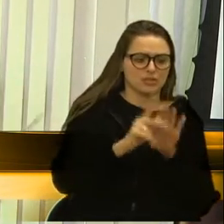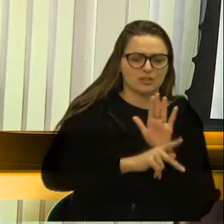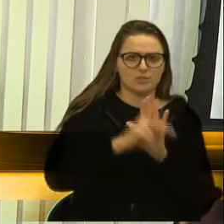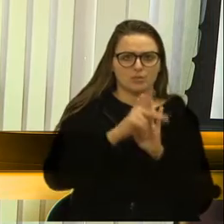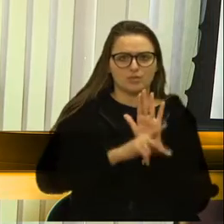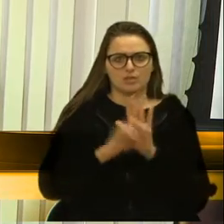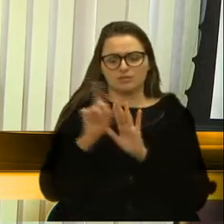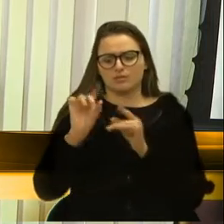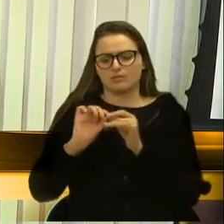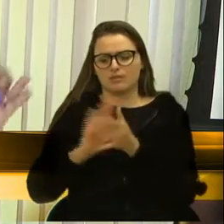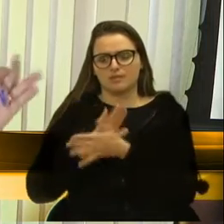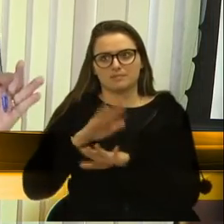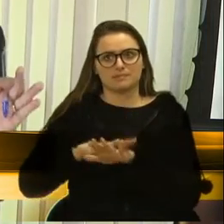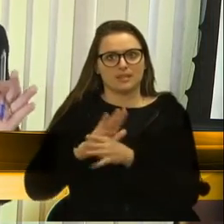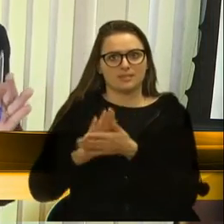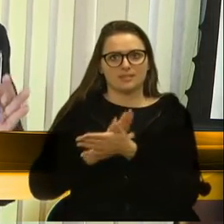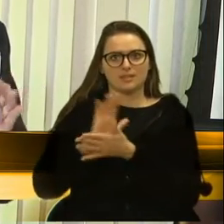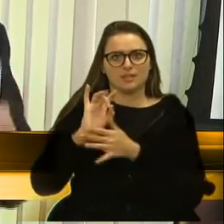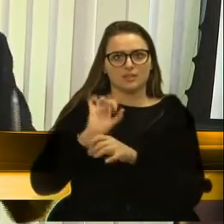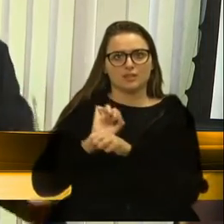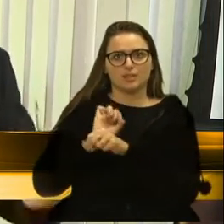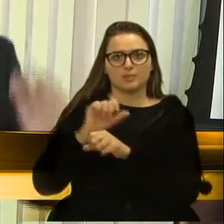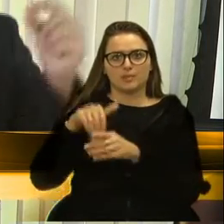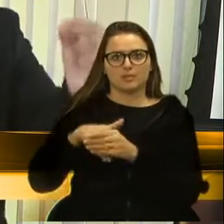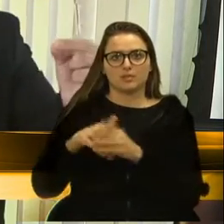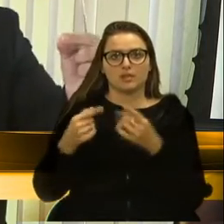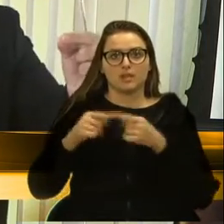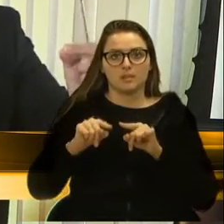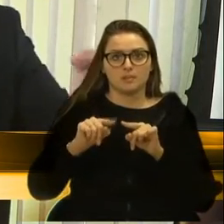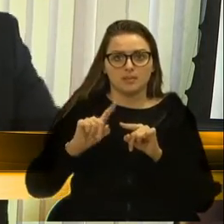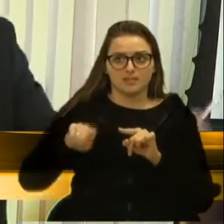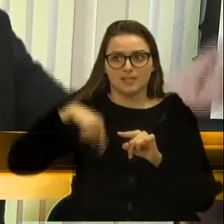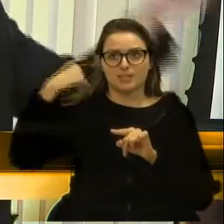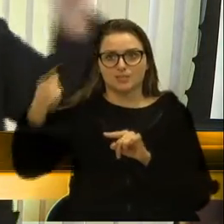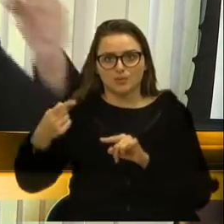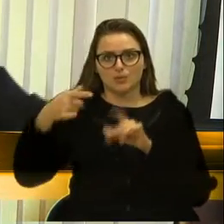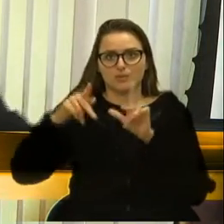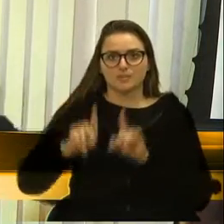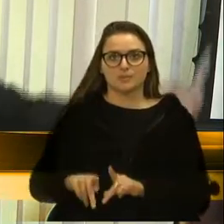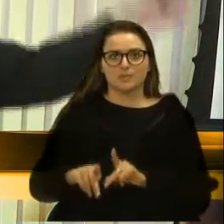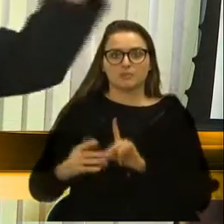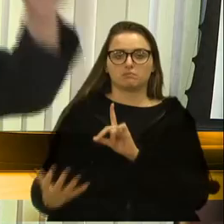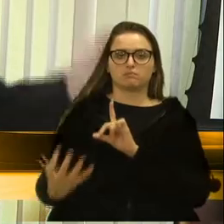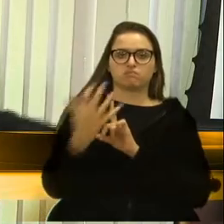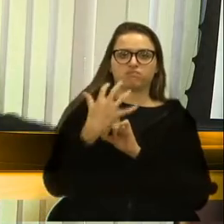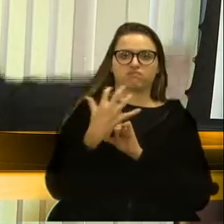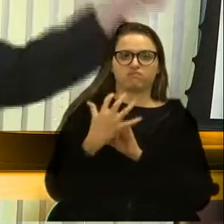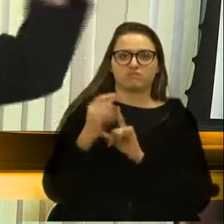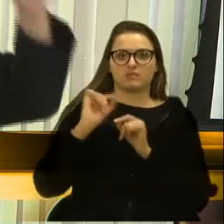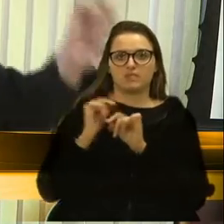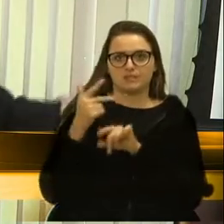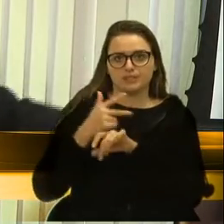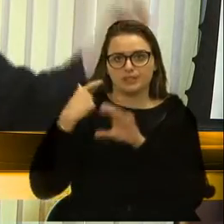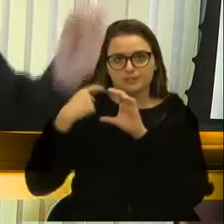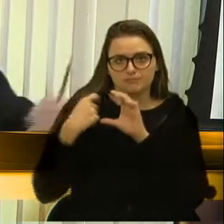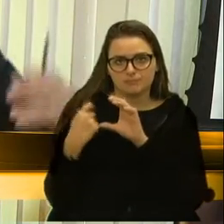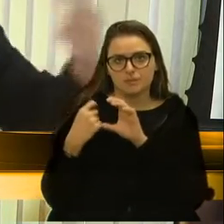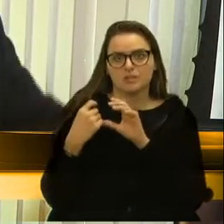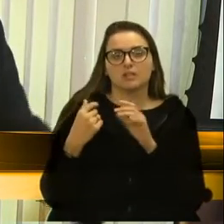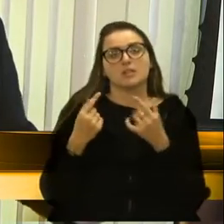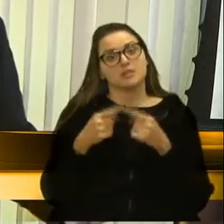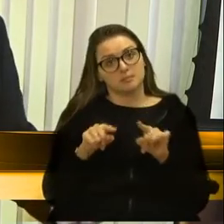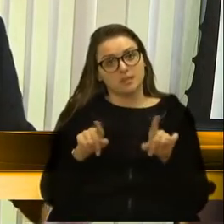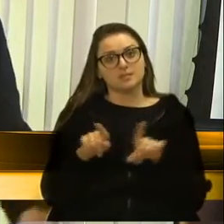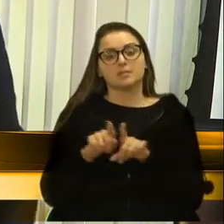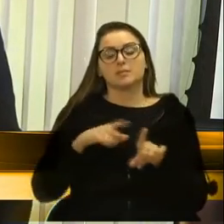se faz mais nada em ano eleitoral, a gente só fica esperando a eleição. Só que os outros, sim, as pessoas ficam atacando, gravando, né, fazendo, mas também tem o